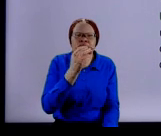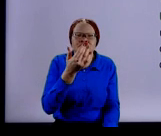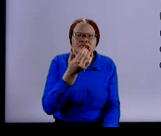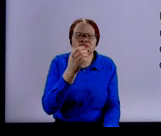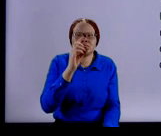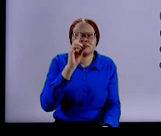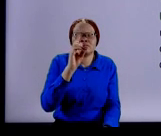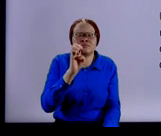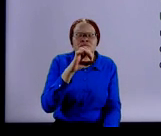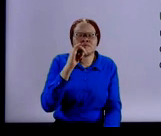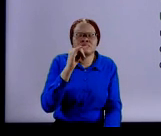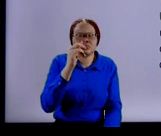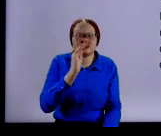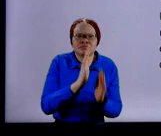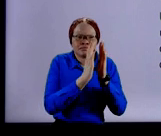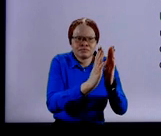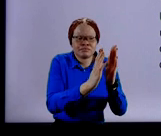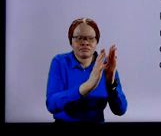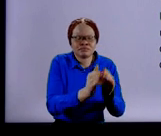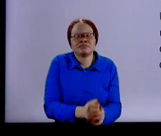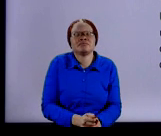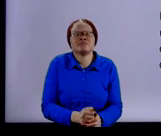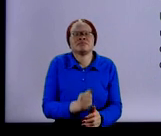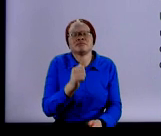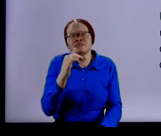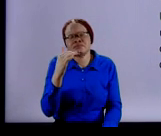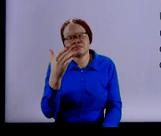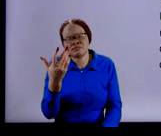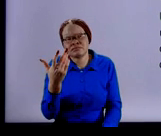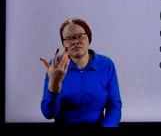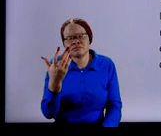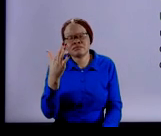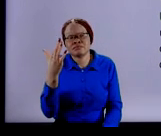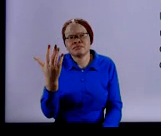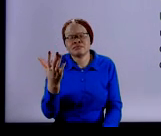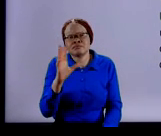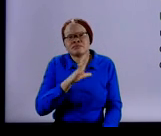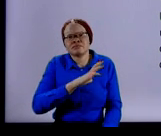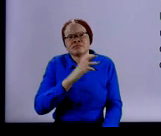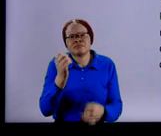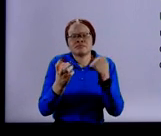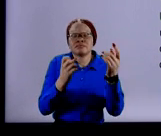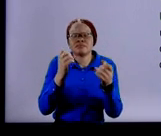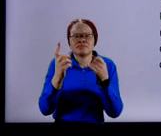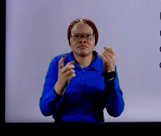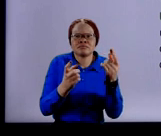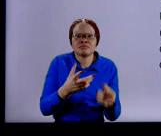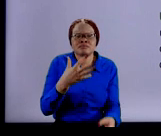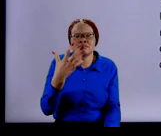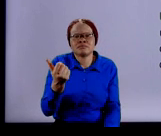artigos definidos em vermelho e em verde